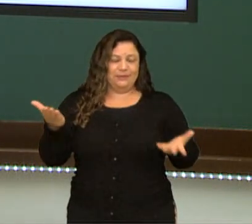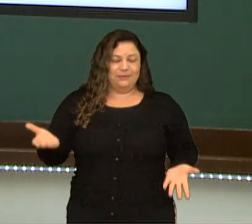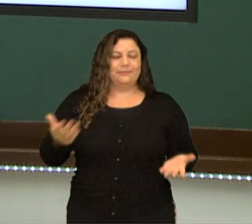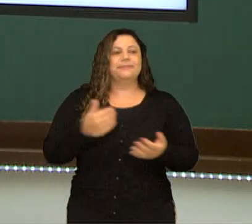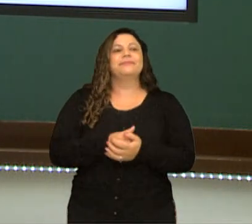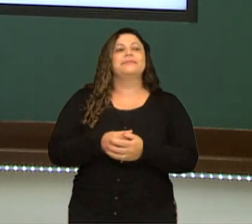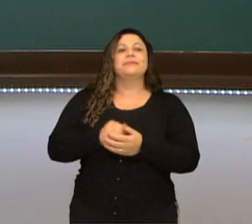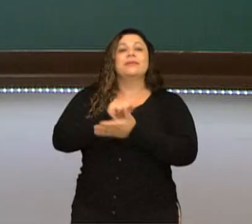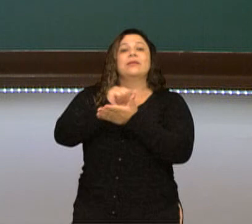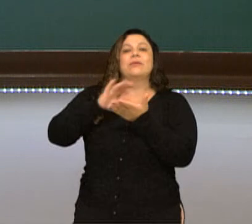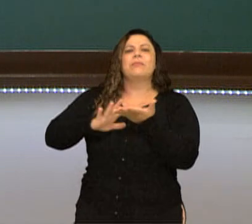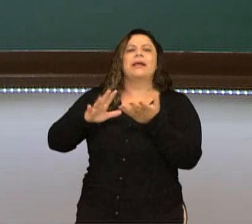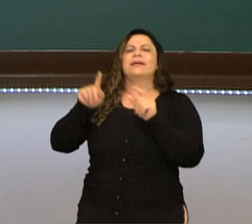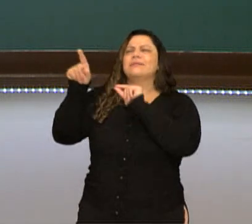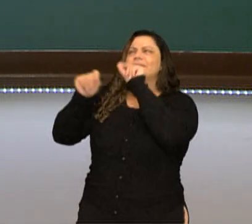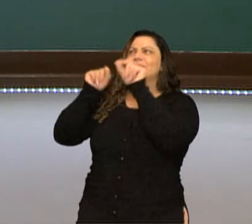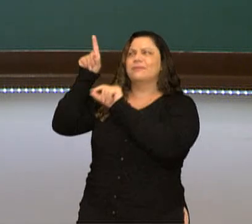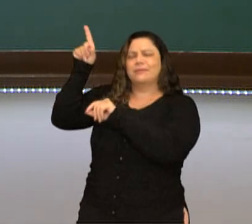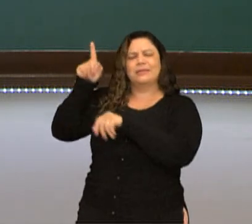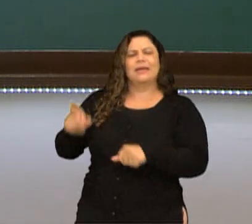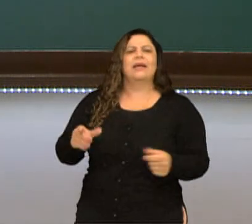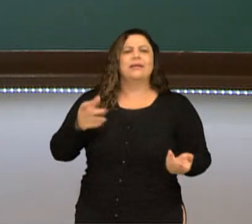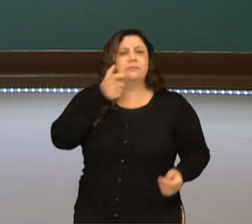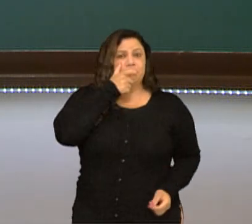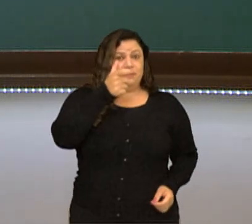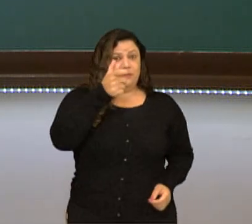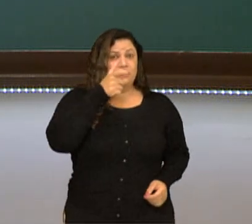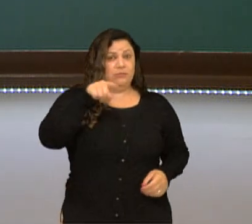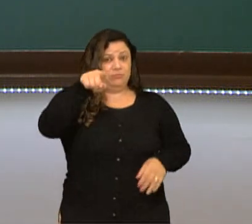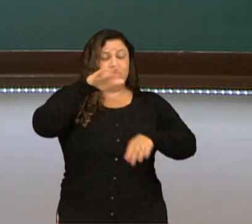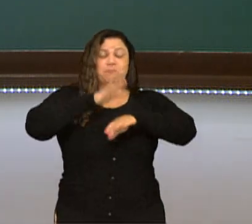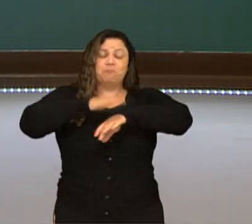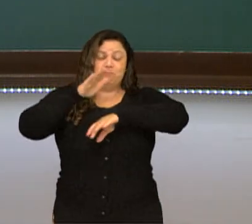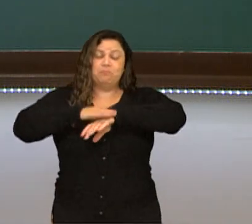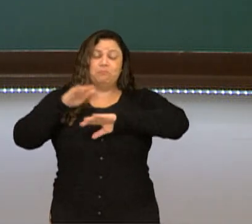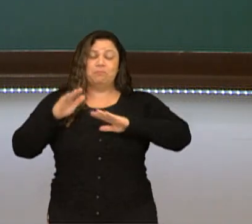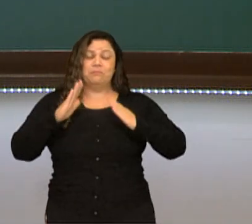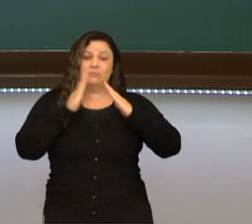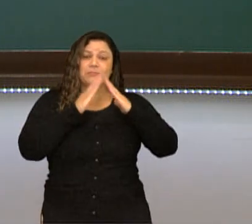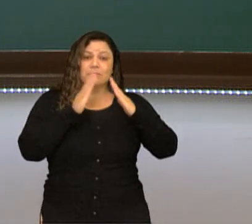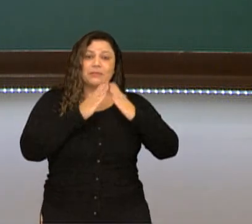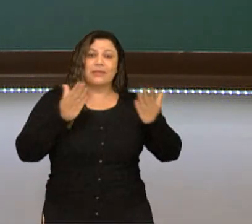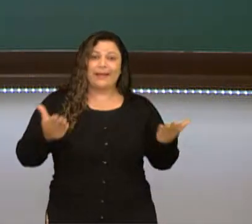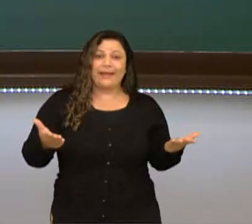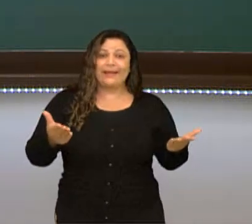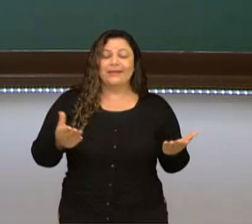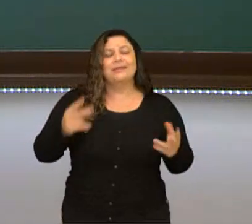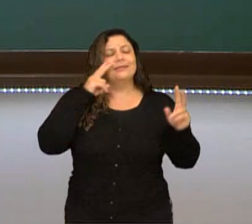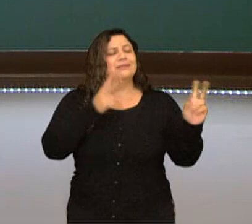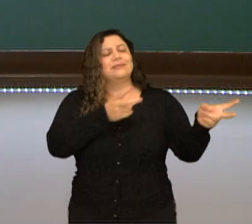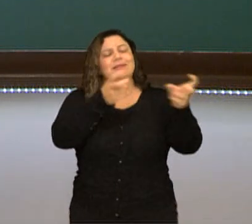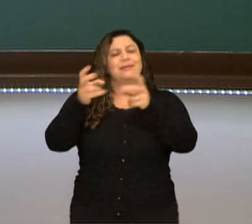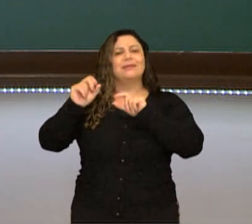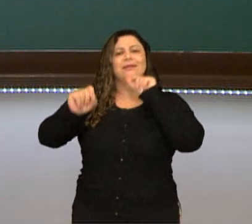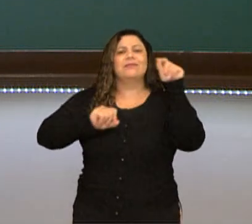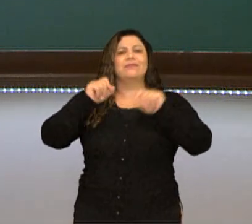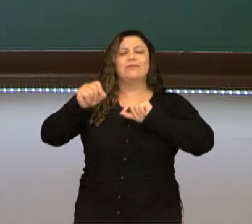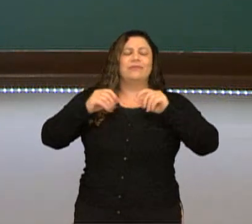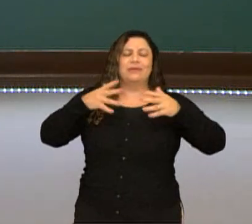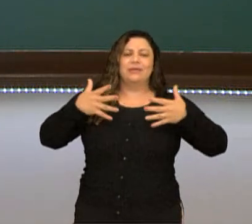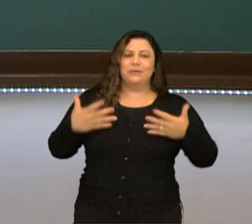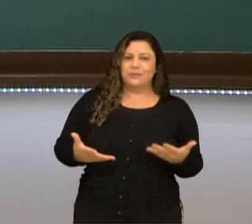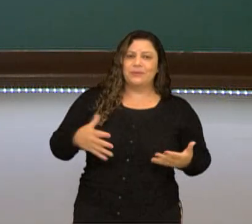tenho aqui uma atividade bastante interessante para você poder executar aí na sua casa e ver a